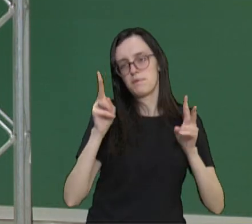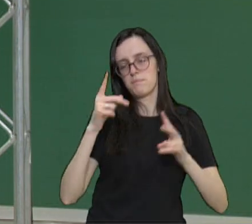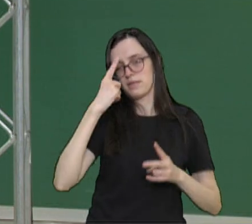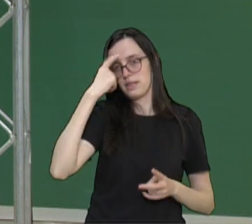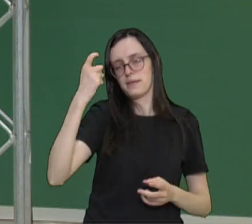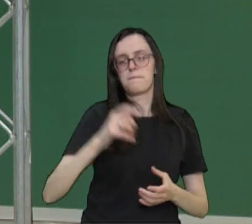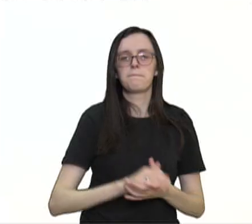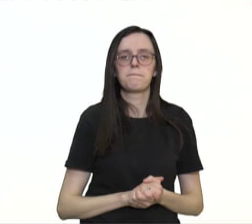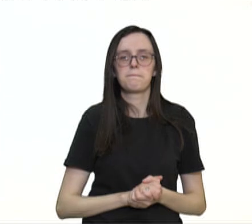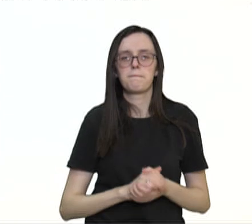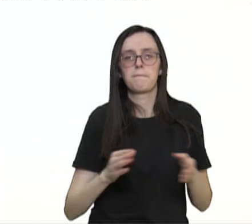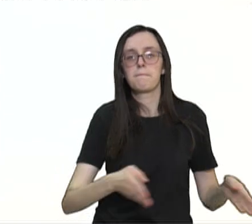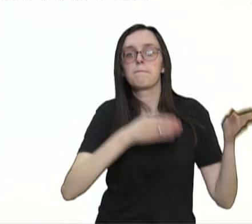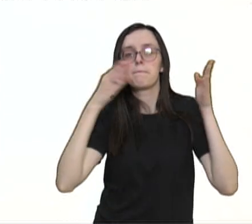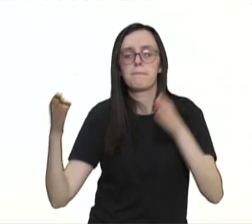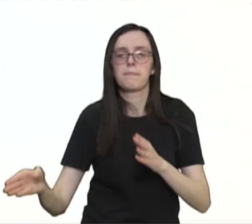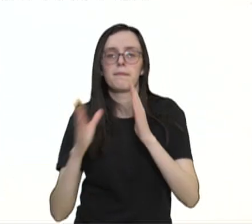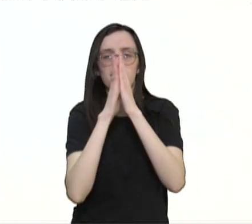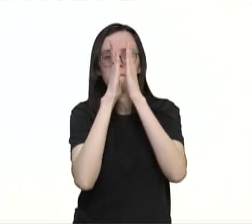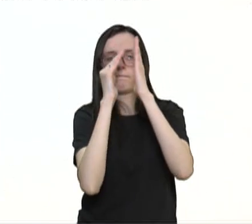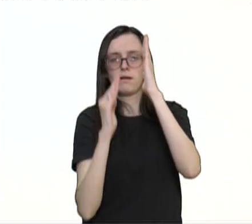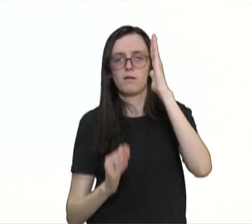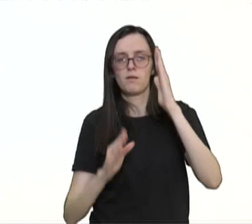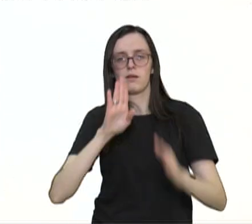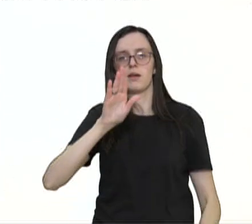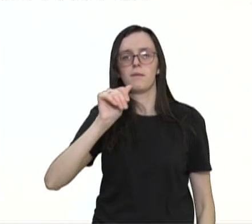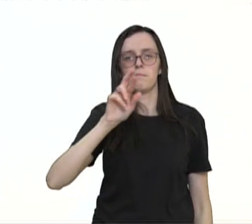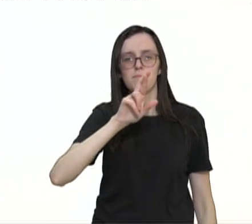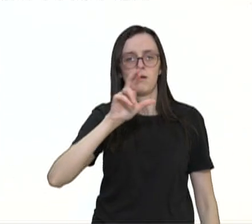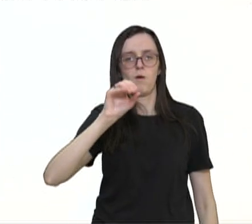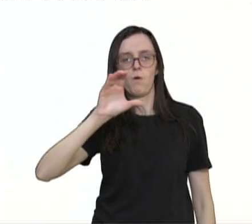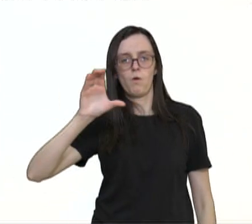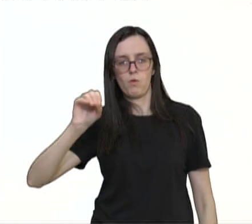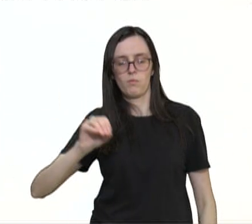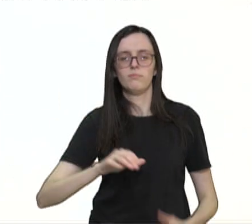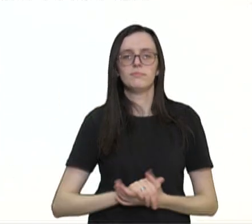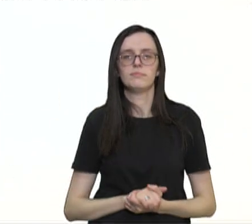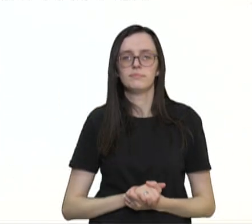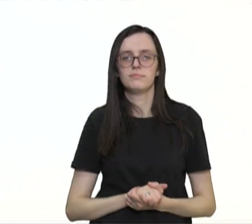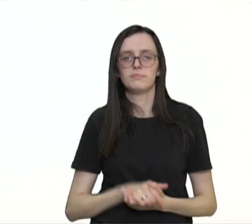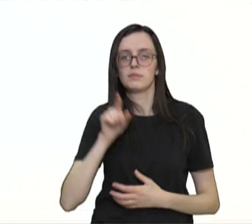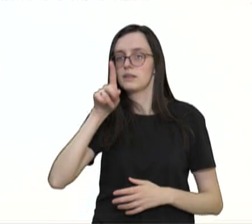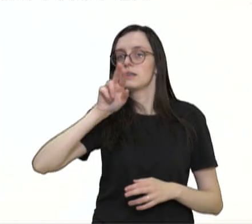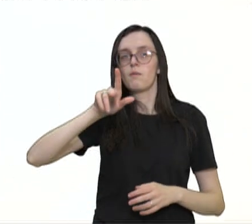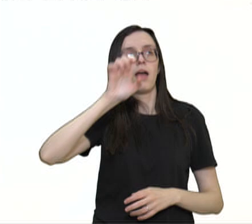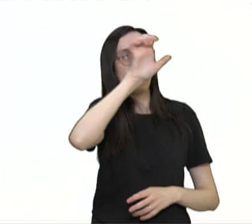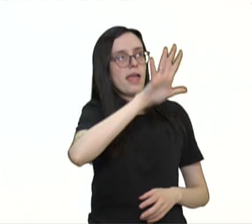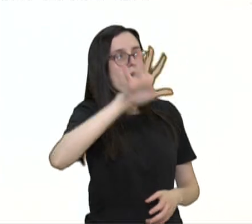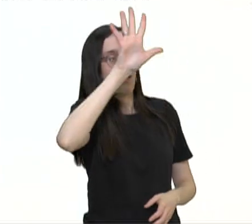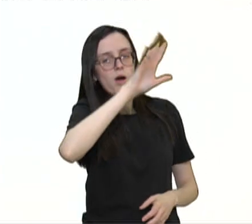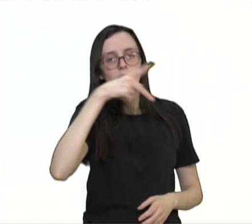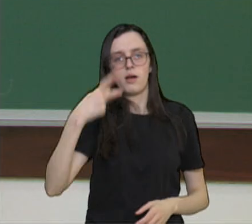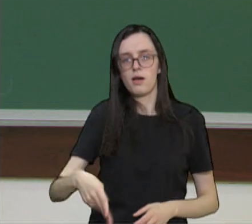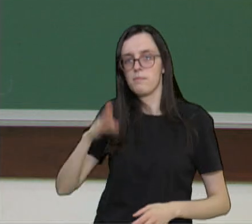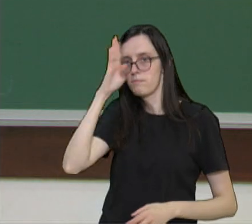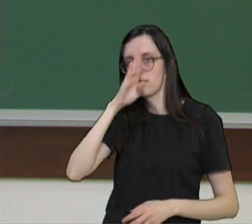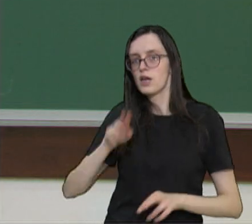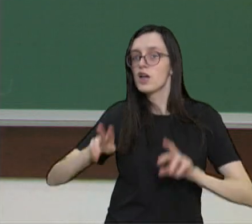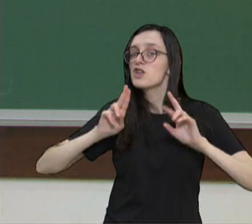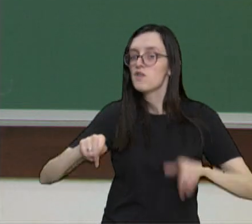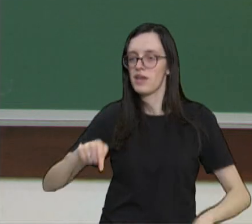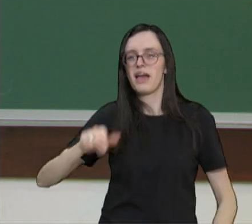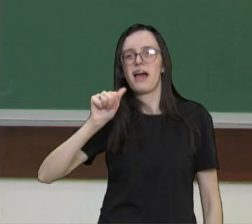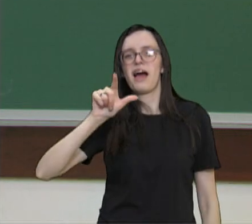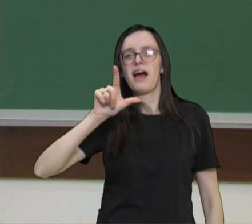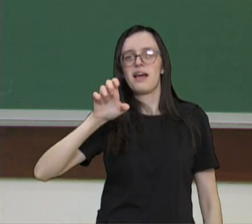Barroco. O barroco, não confunda o barroco europeu com o barroco nacional, com o barroco de Aleijadinho. Até porque o